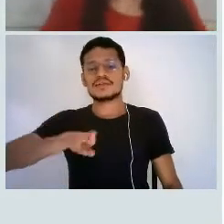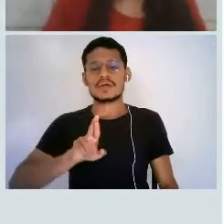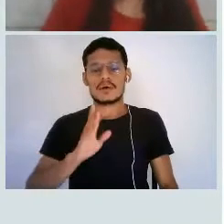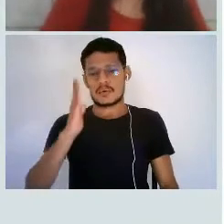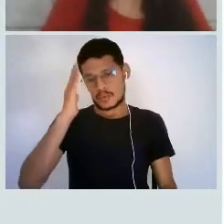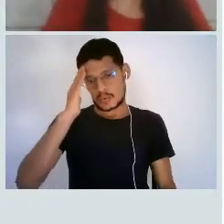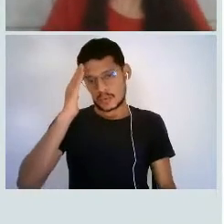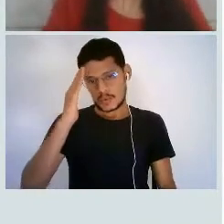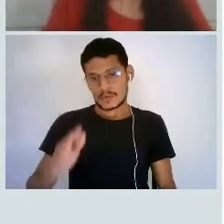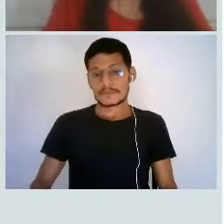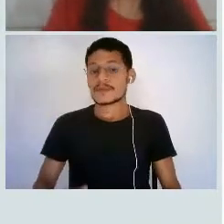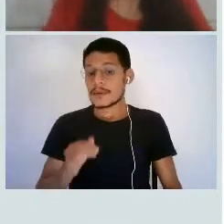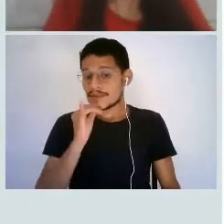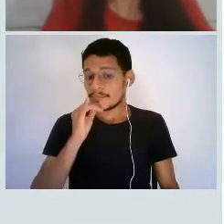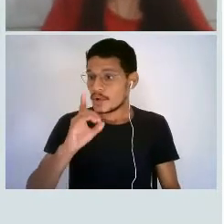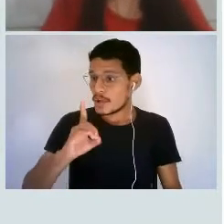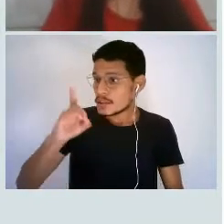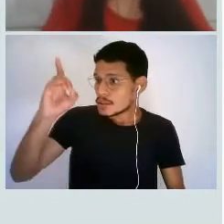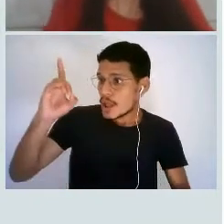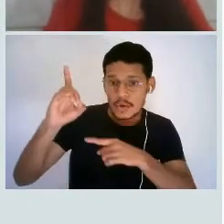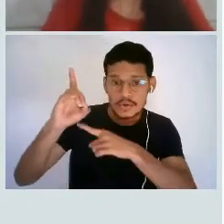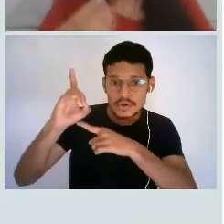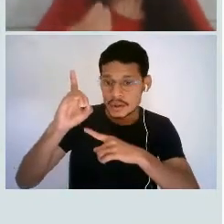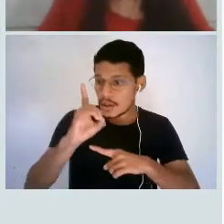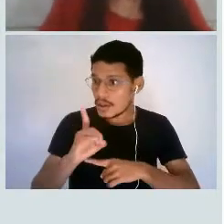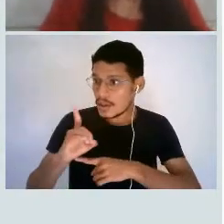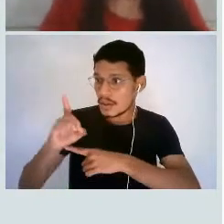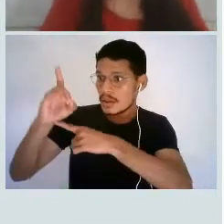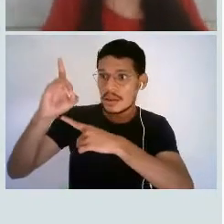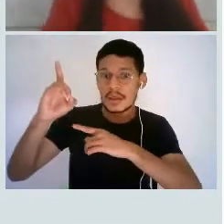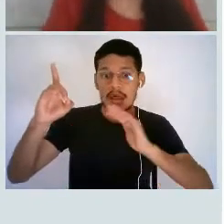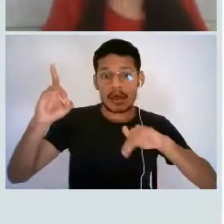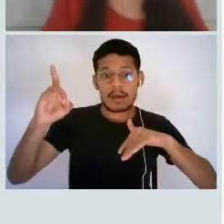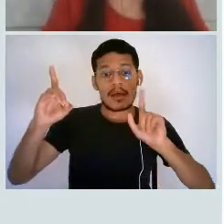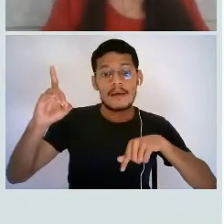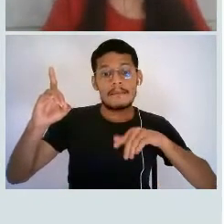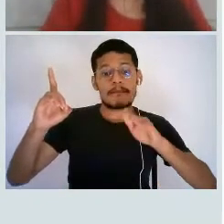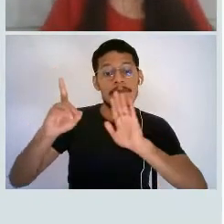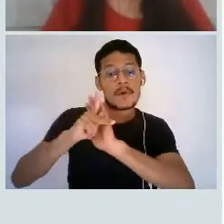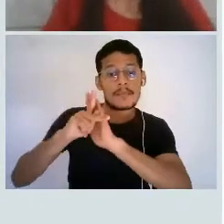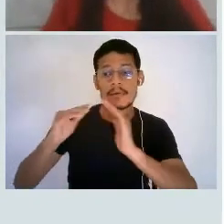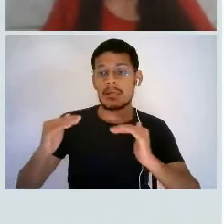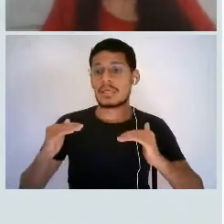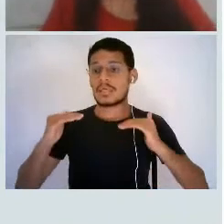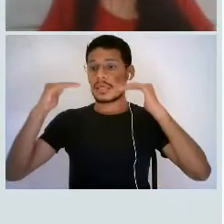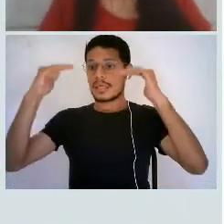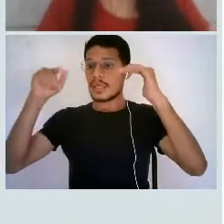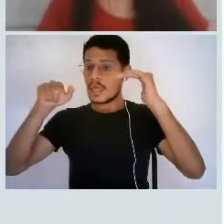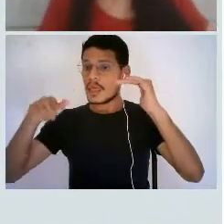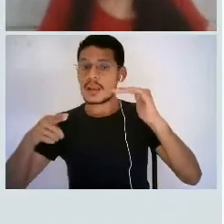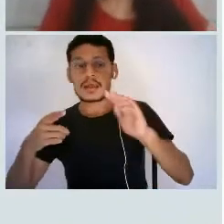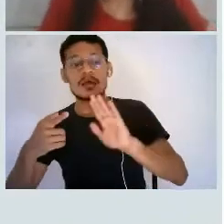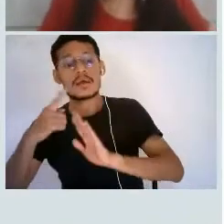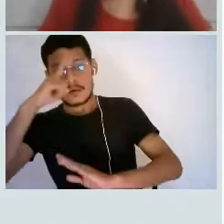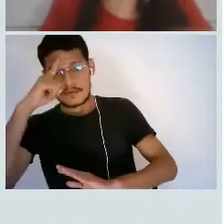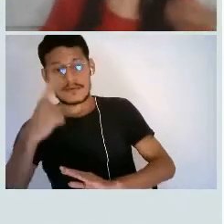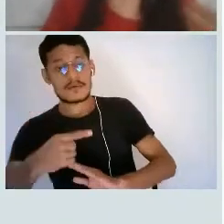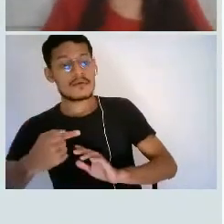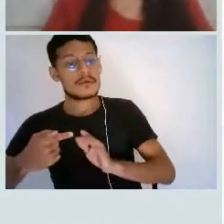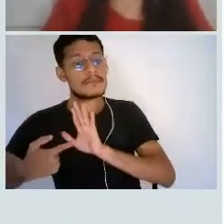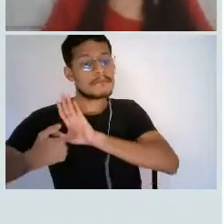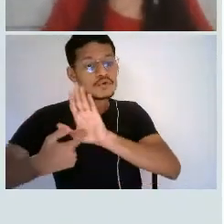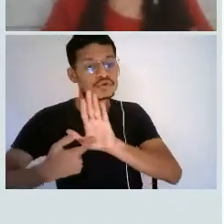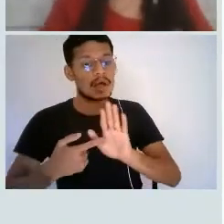é Deus no princípio de tudo, e que ele que guiava o que era certo e que era errado,